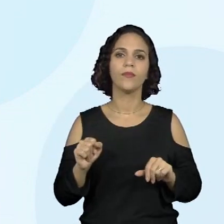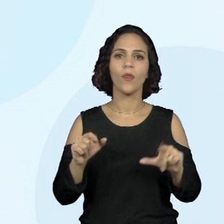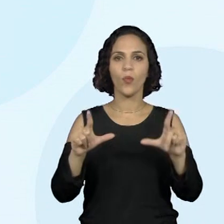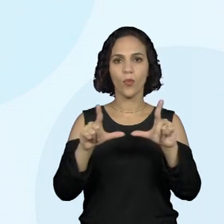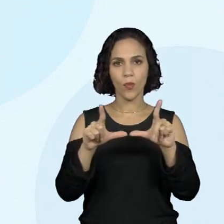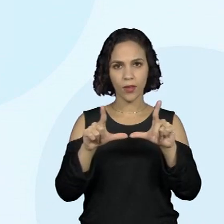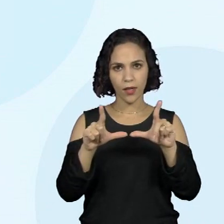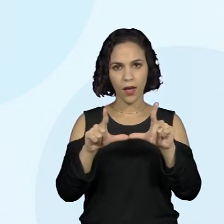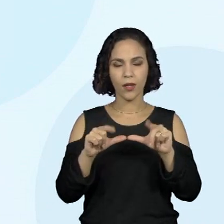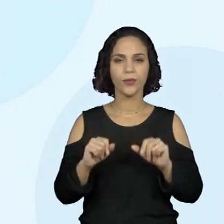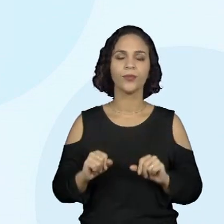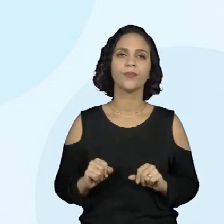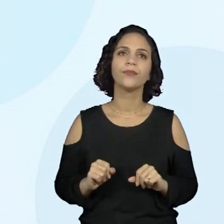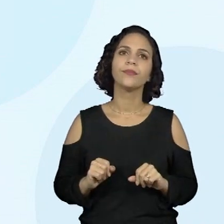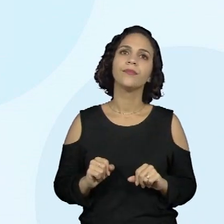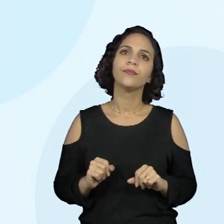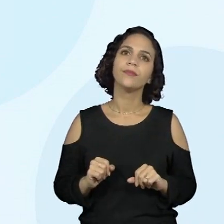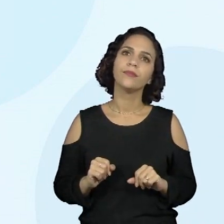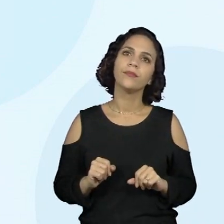quadrada,